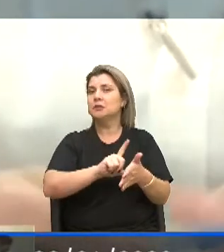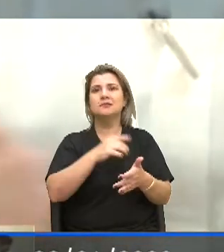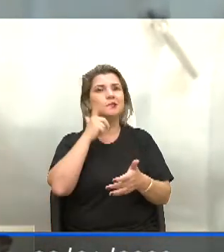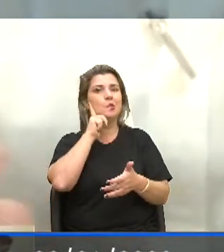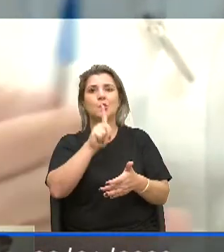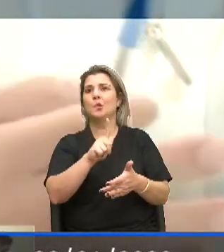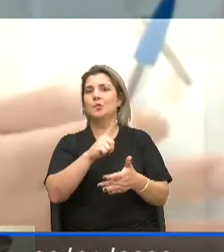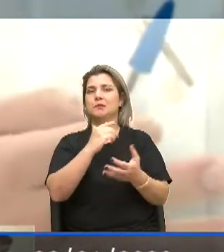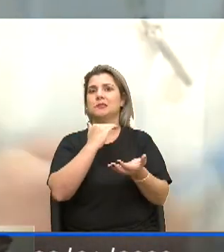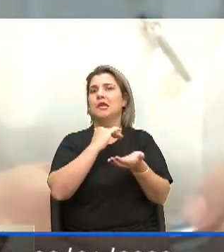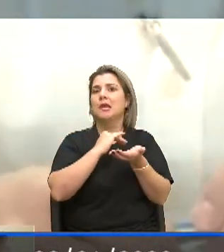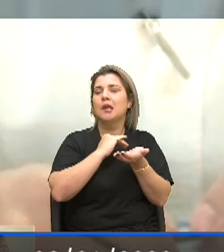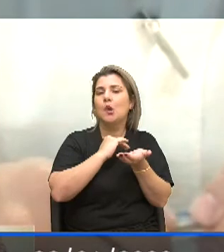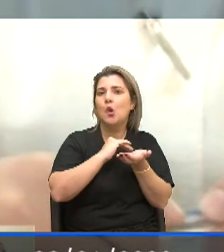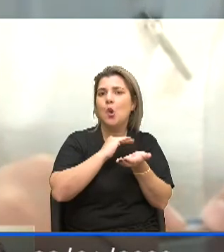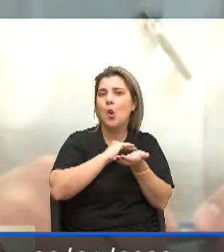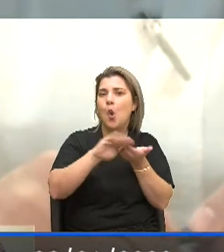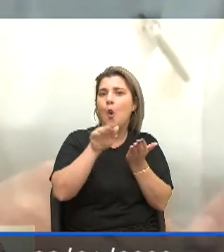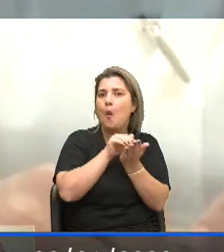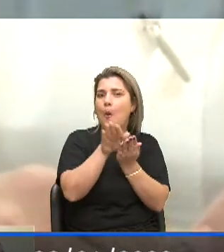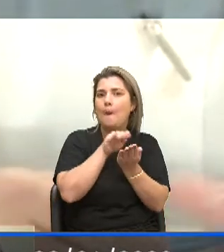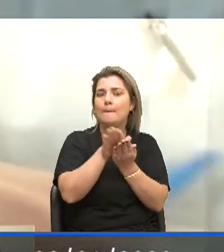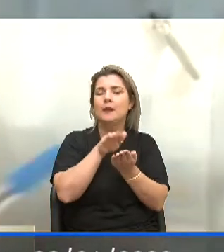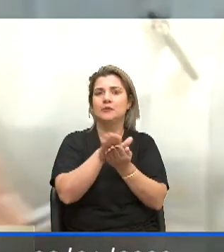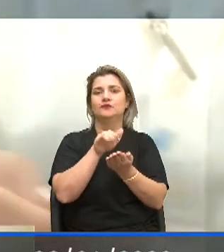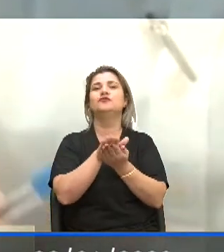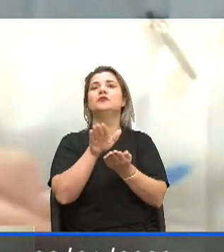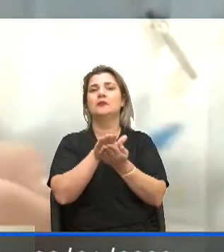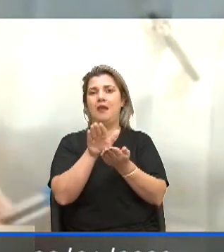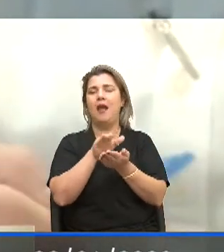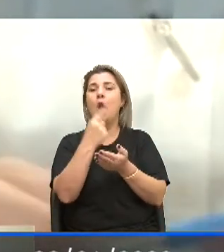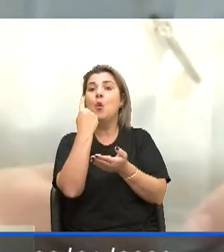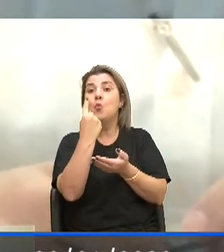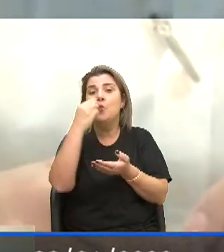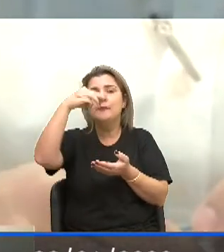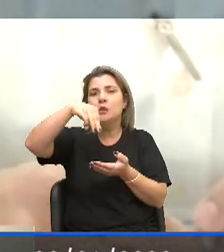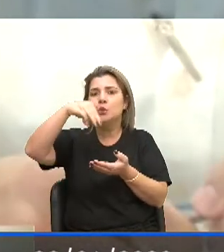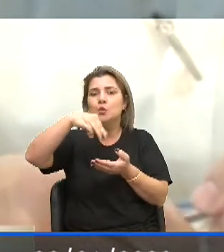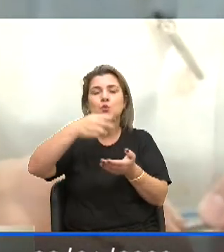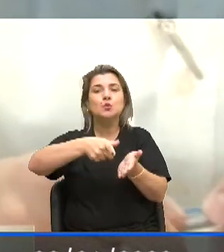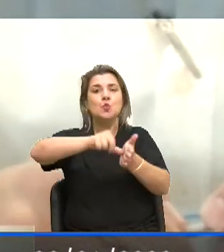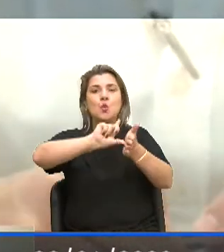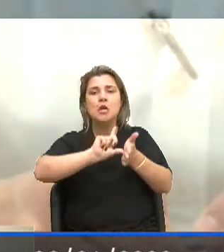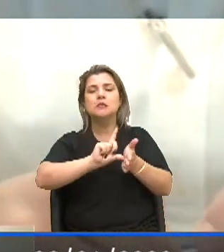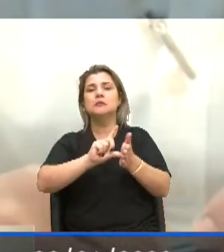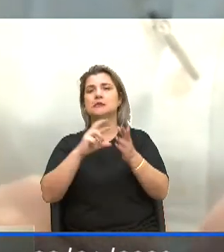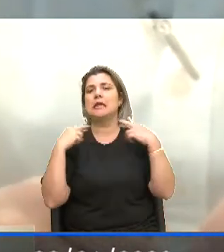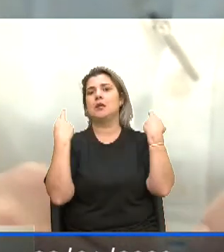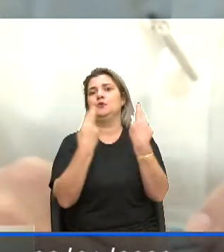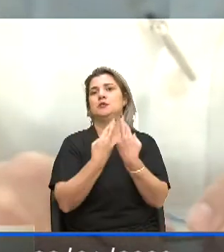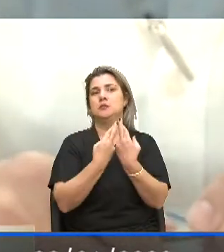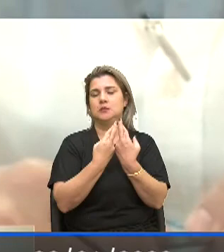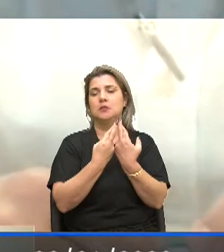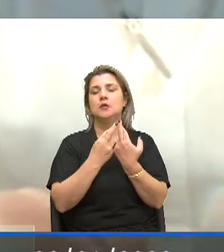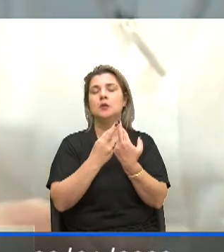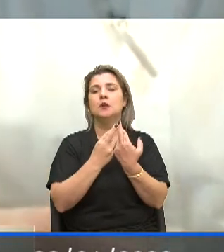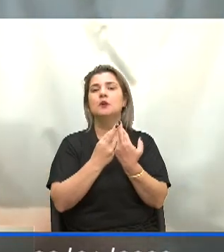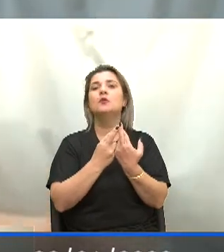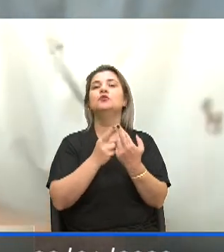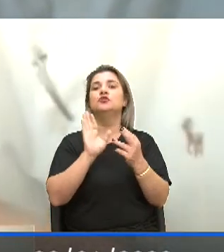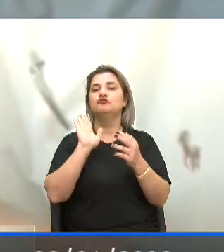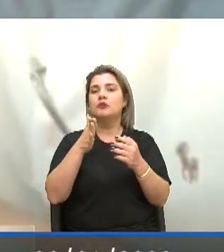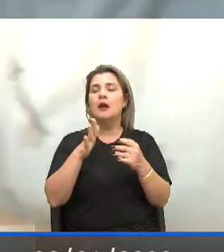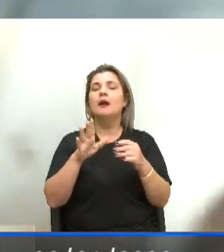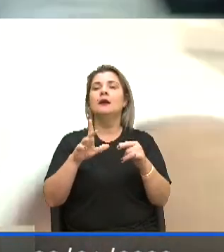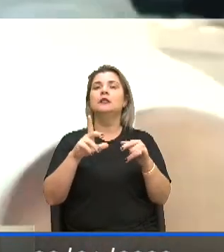tinha falado, um minuto antes da reunião estávamos finalizando aqui a ideia da minuta, a gente está aqui na Secretaria de